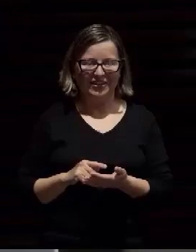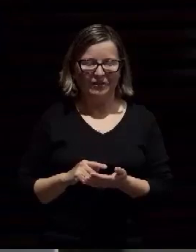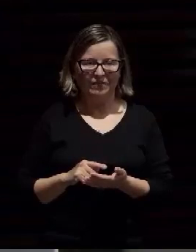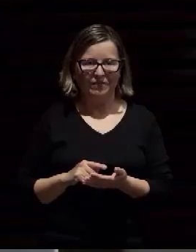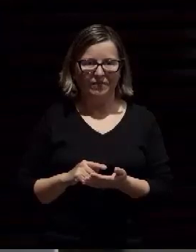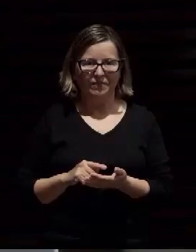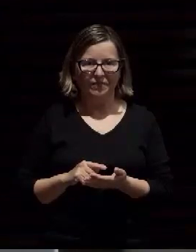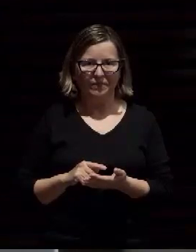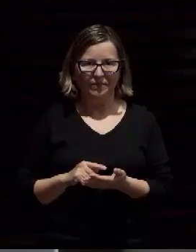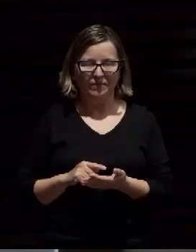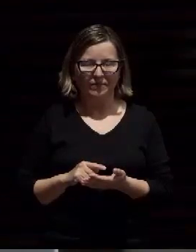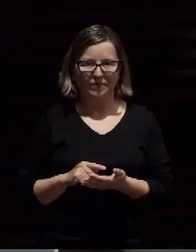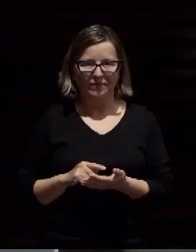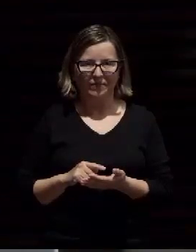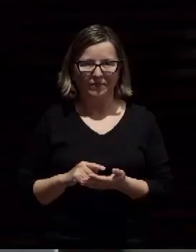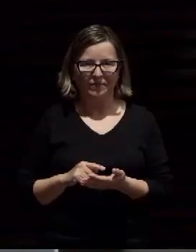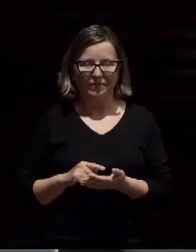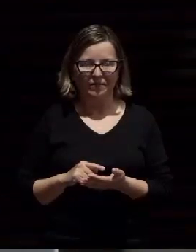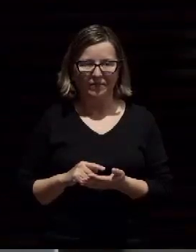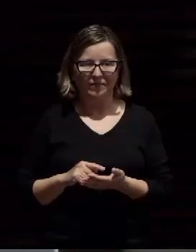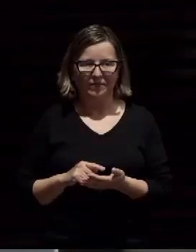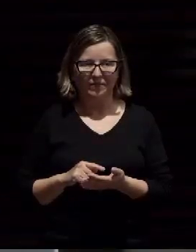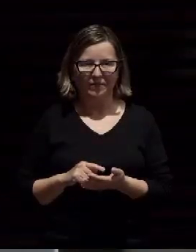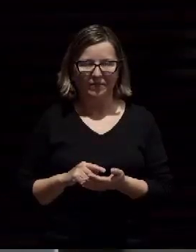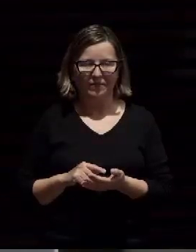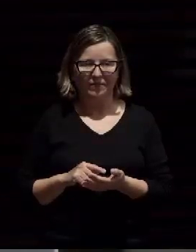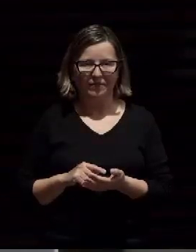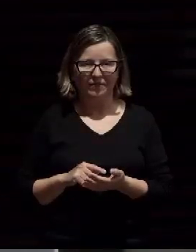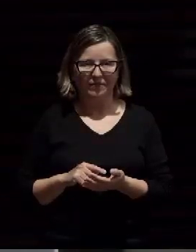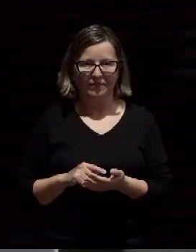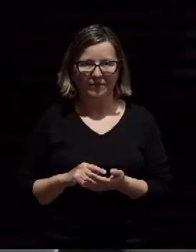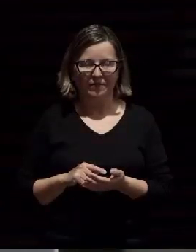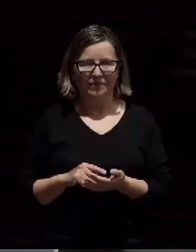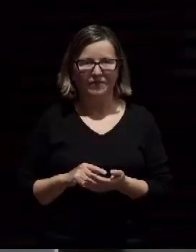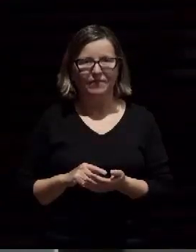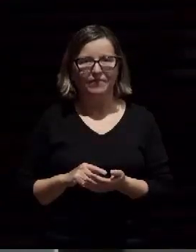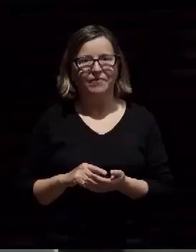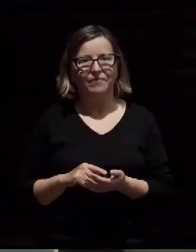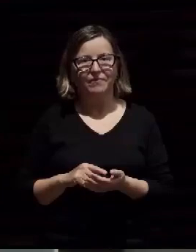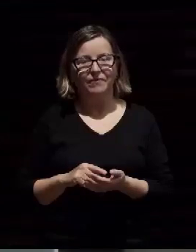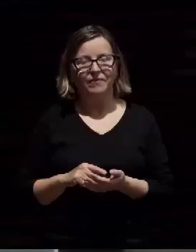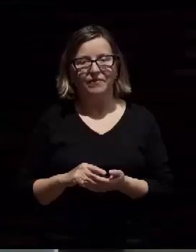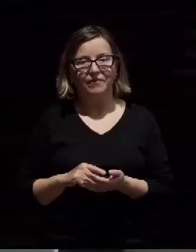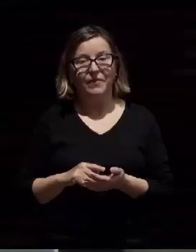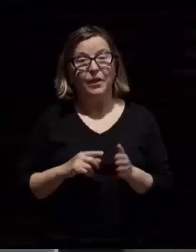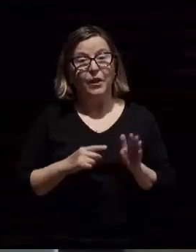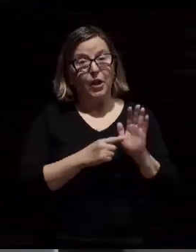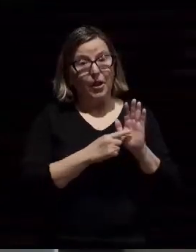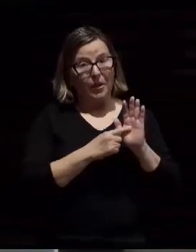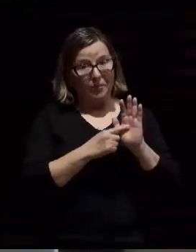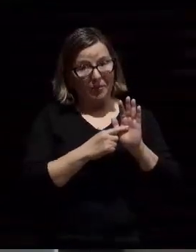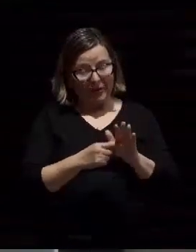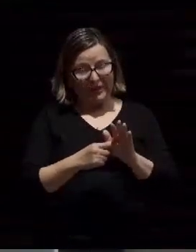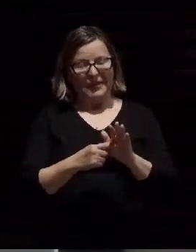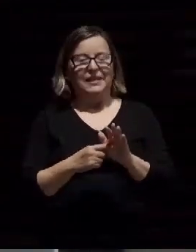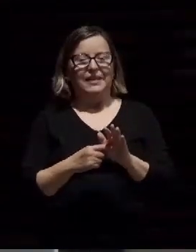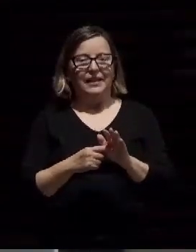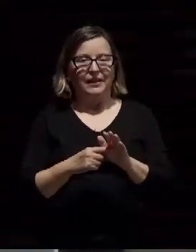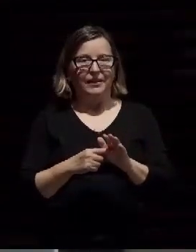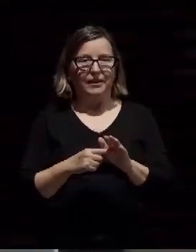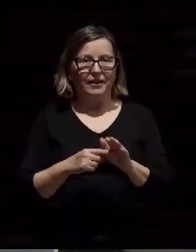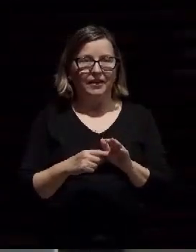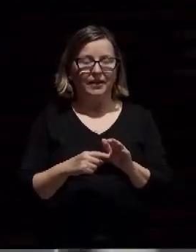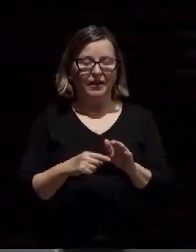Além de ativar as promessas de Cristo nos discípulos, convencer o mundo do pecado, da justiça